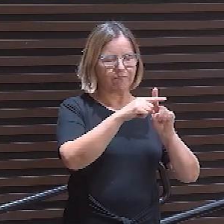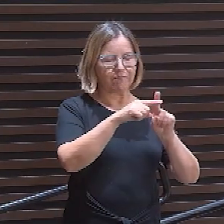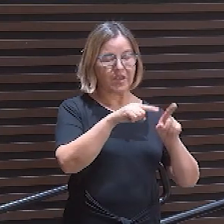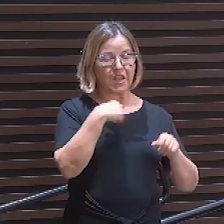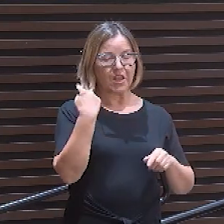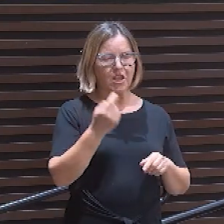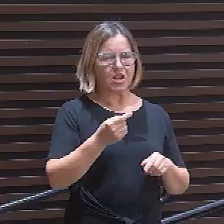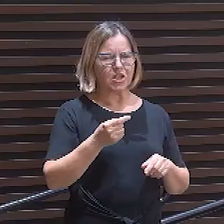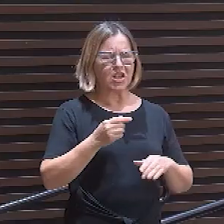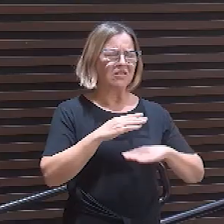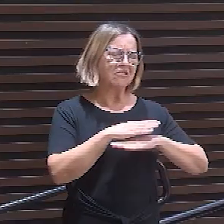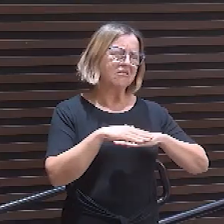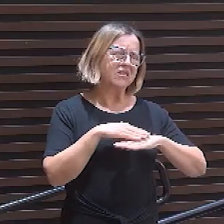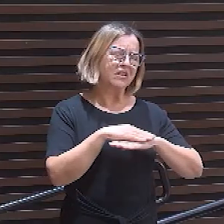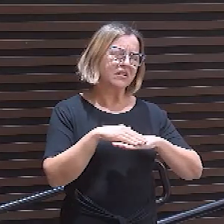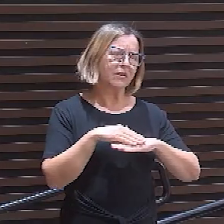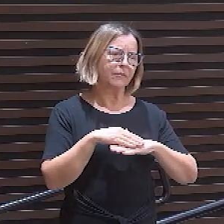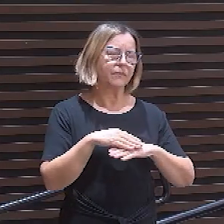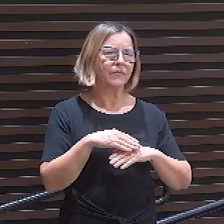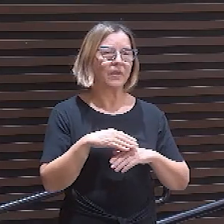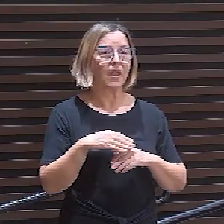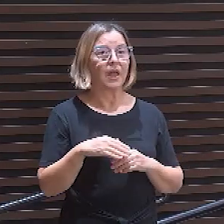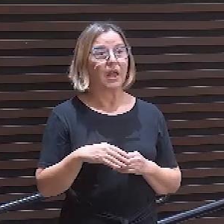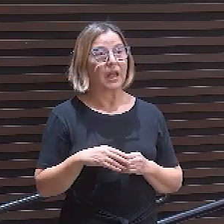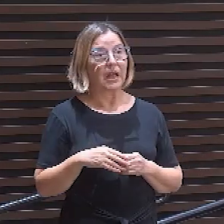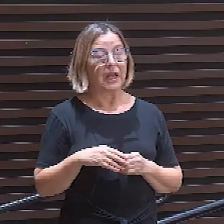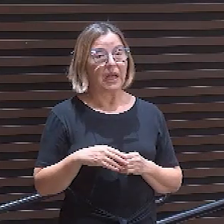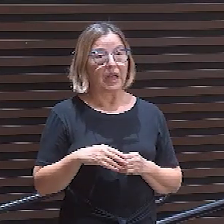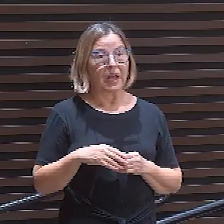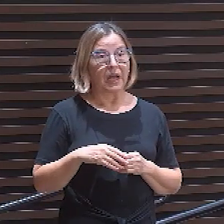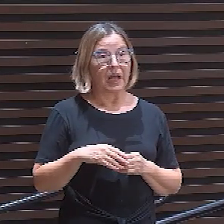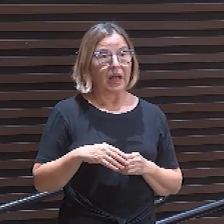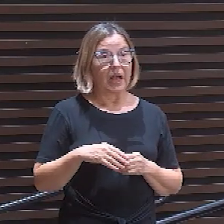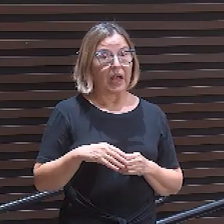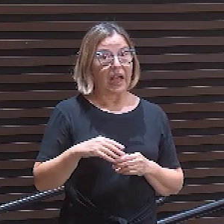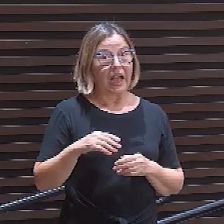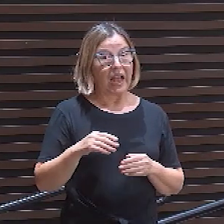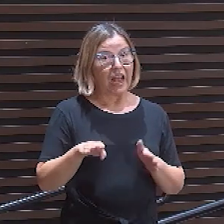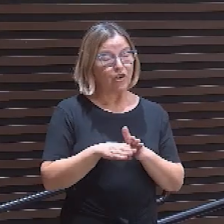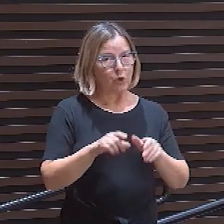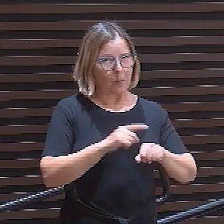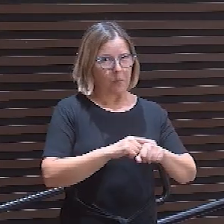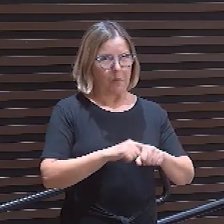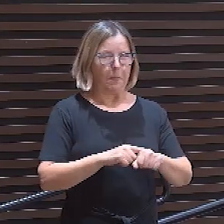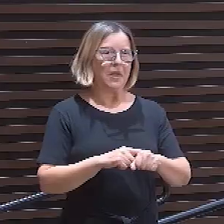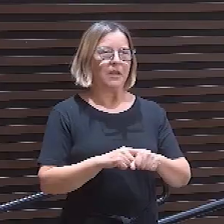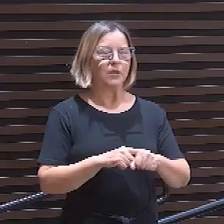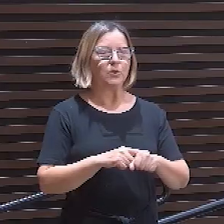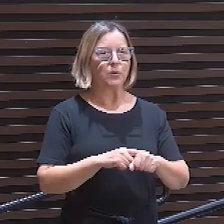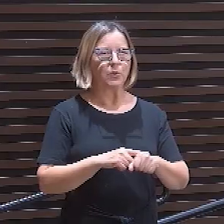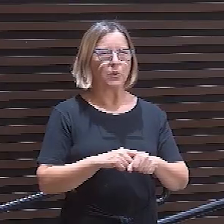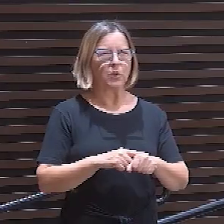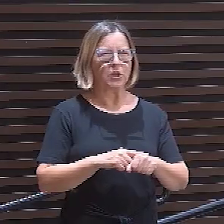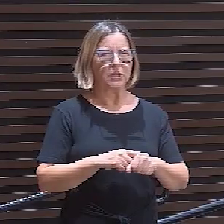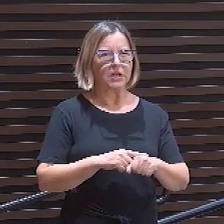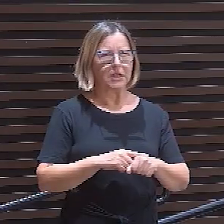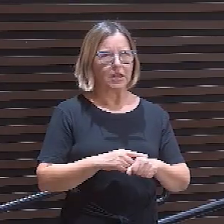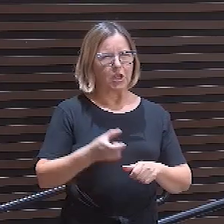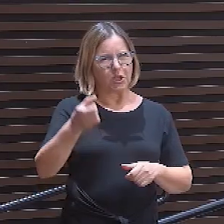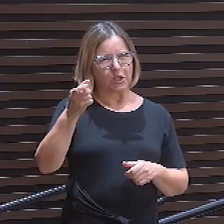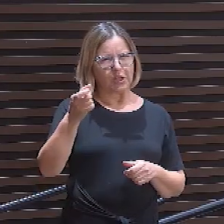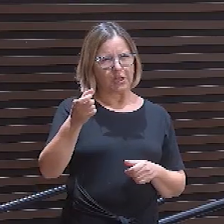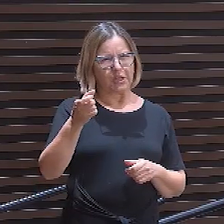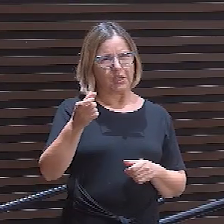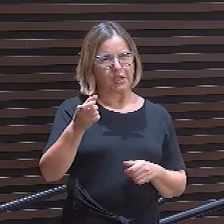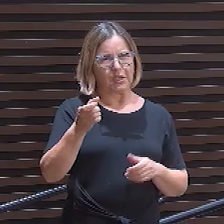tantas, as hostes malignas o tomaram. E ele partiu para cima de mim